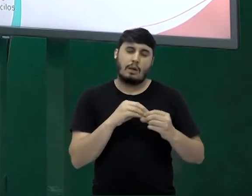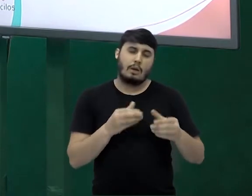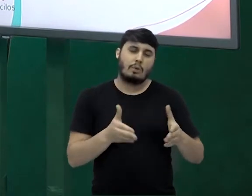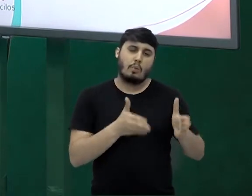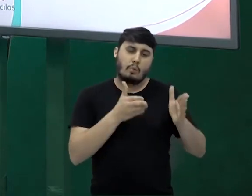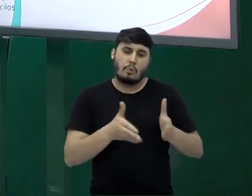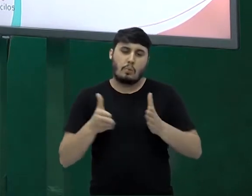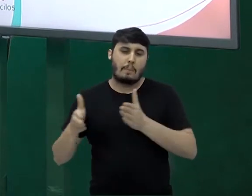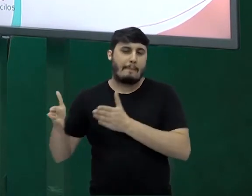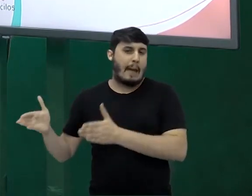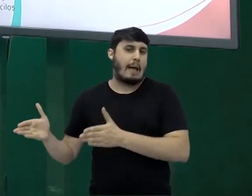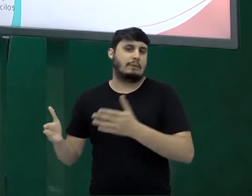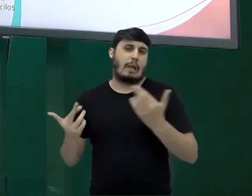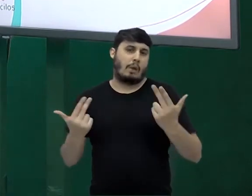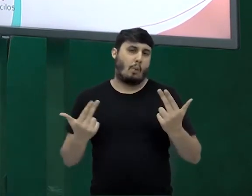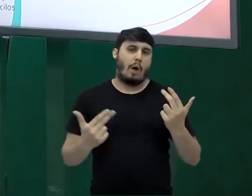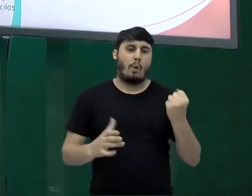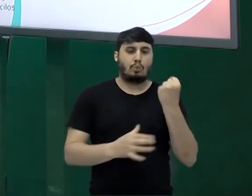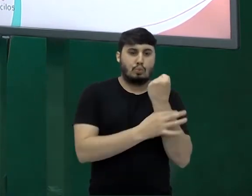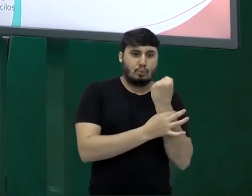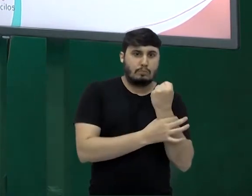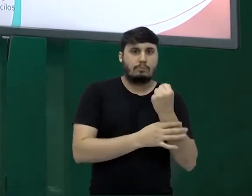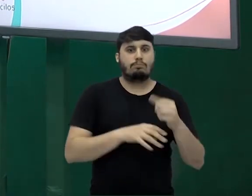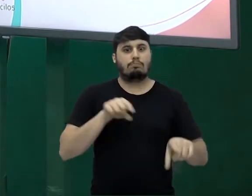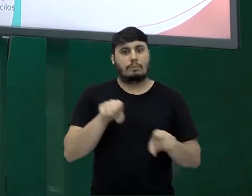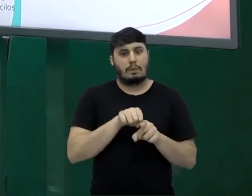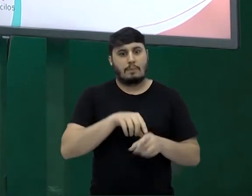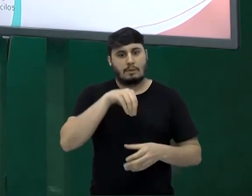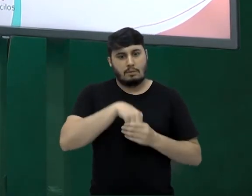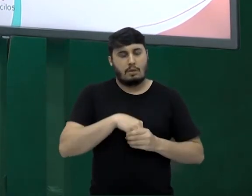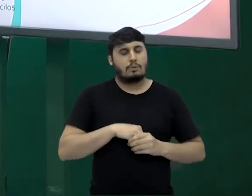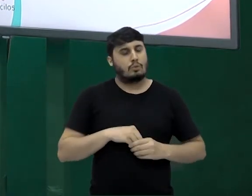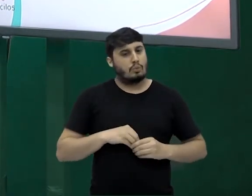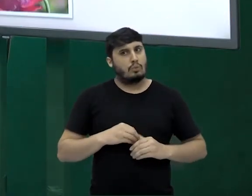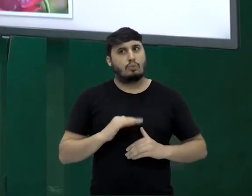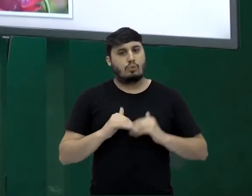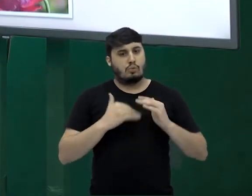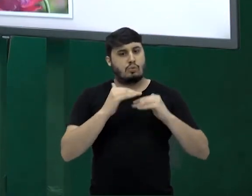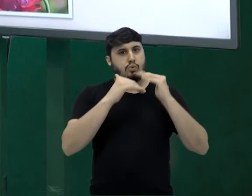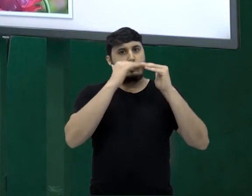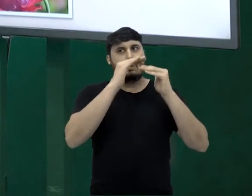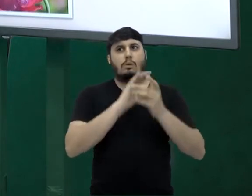de sustentação e de proteção para essa estrutura reprodutiva.